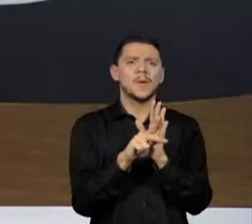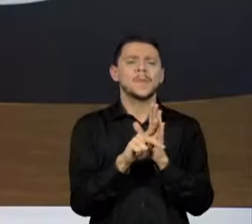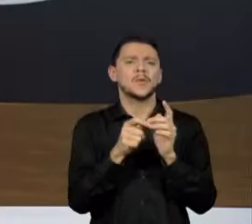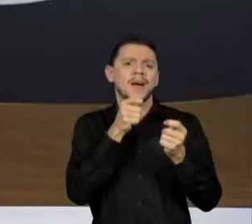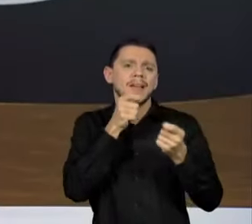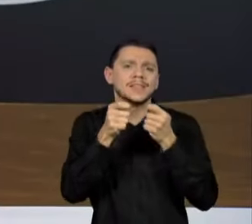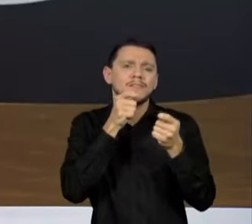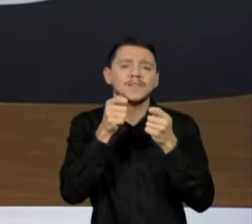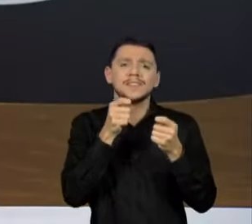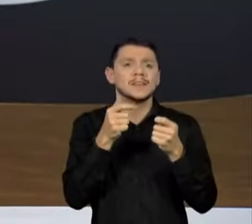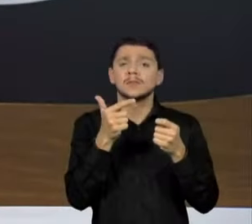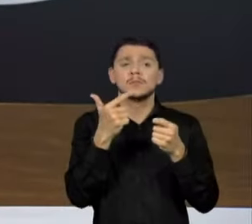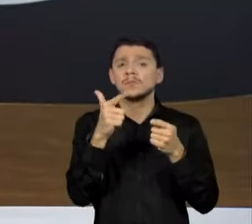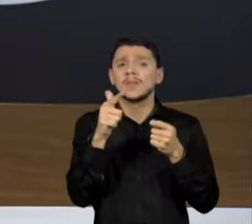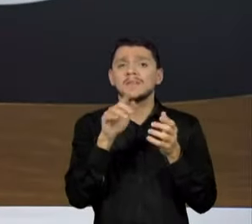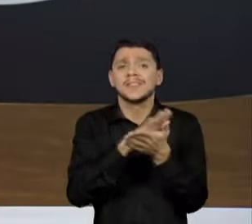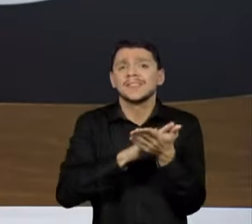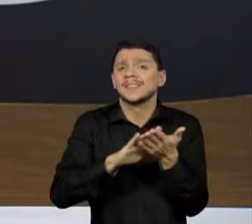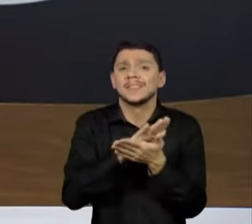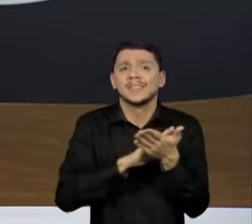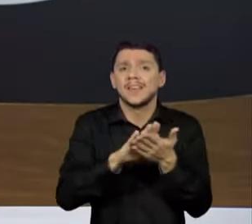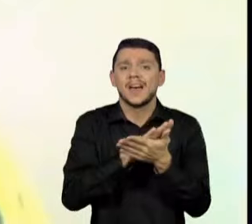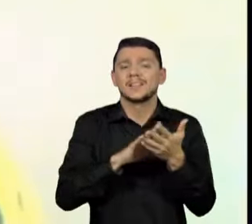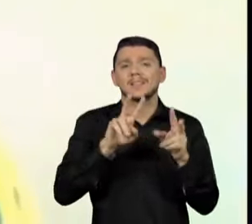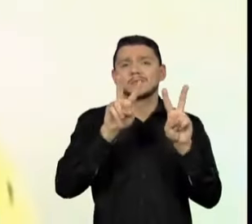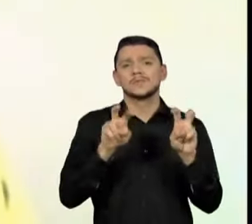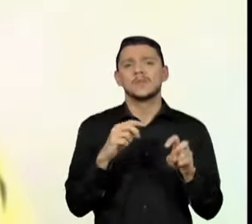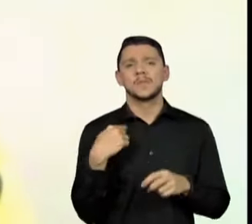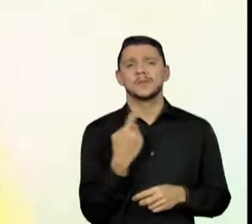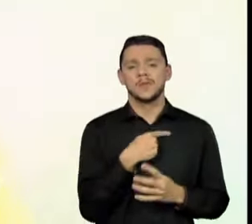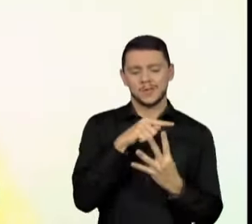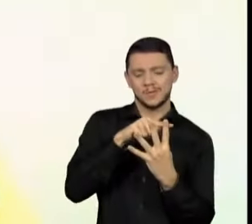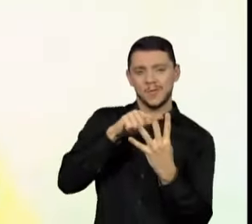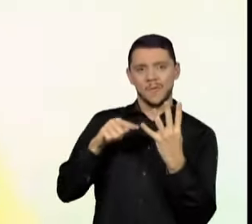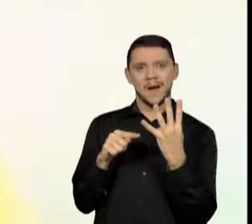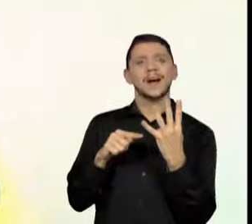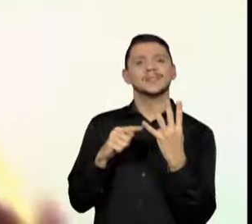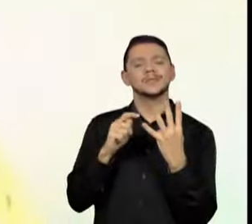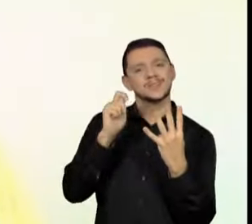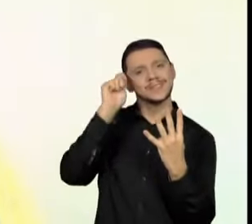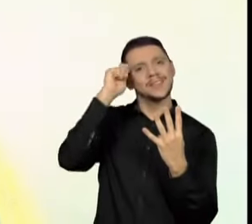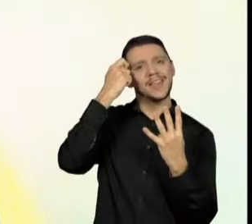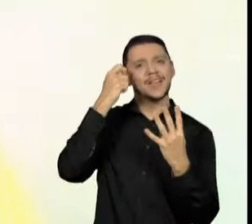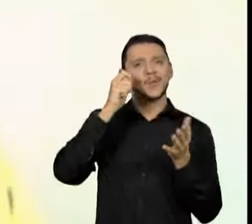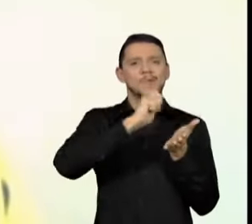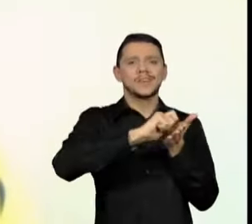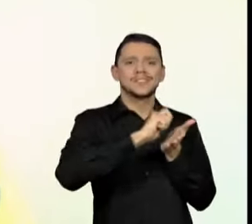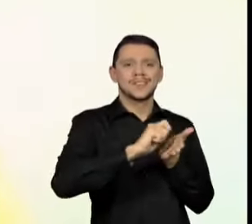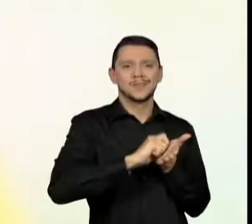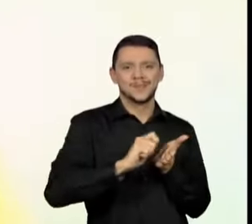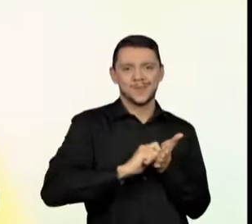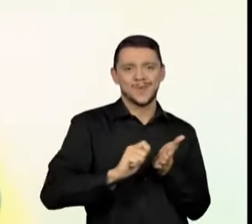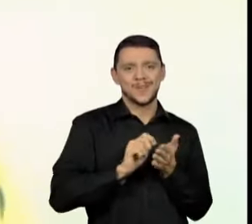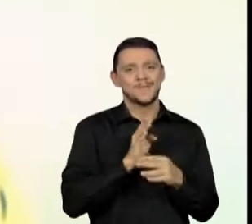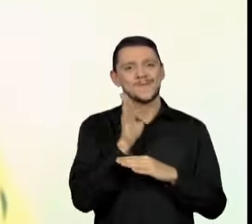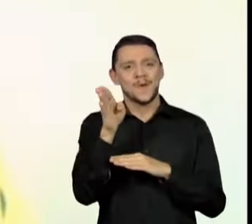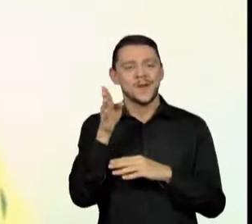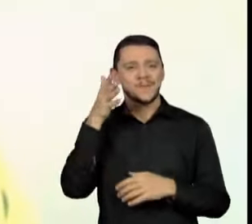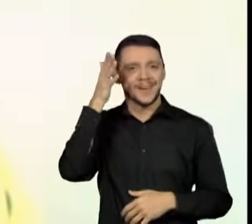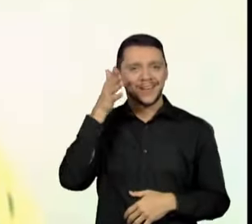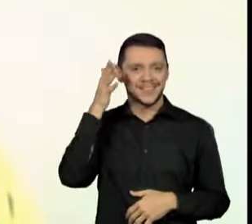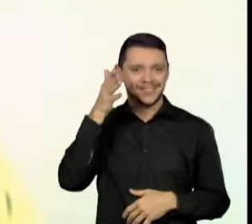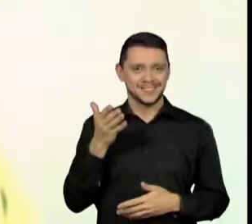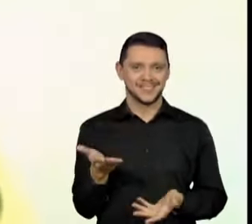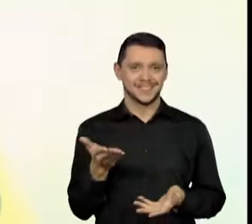negros. E falou, né, desse seminário e coisa e tal, que estava Nelly, que